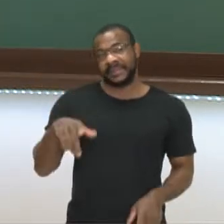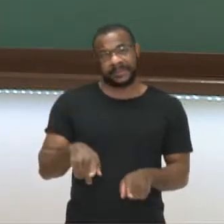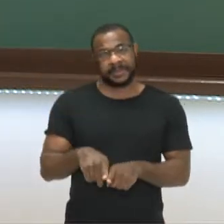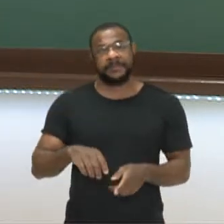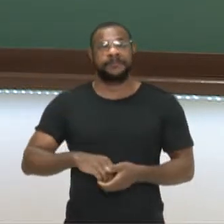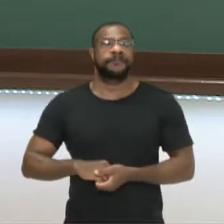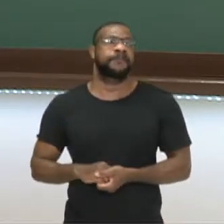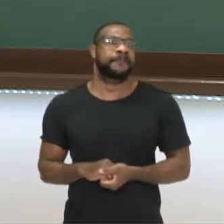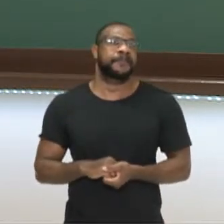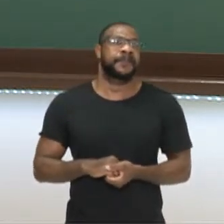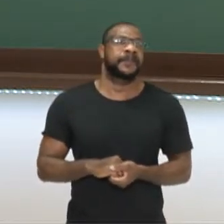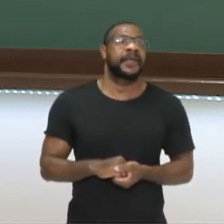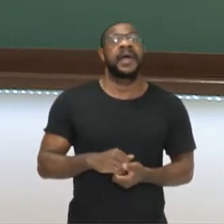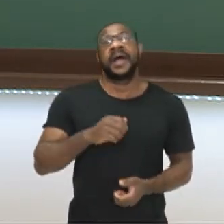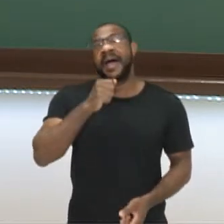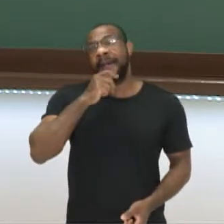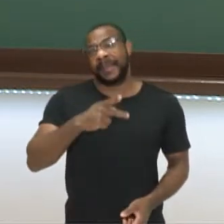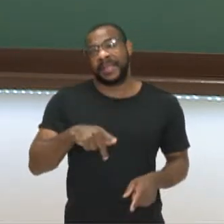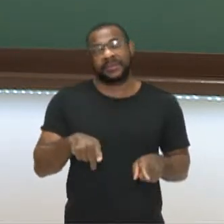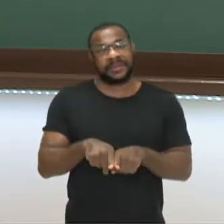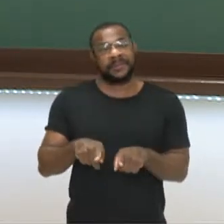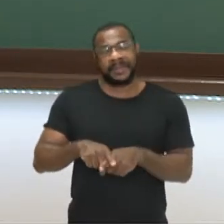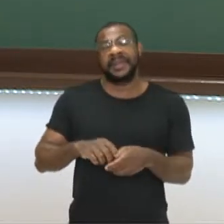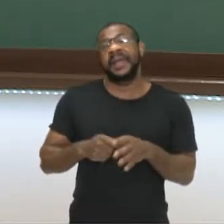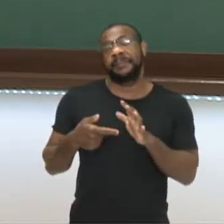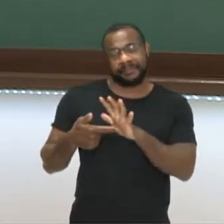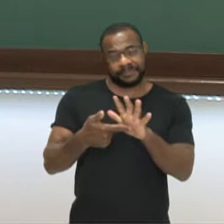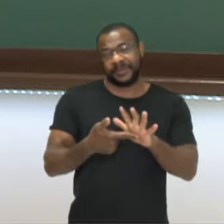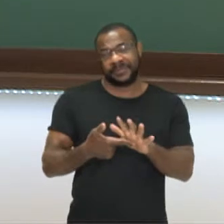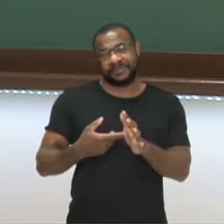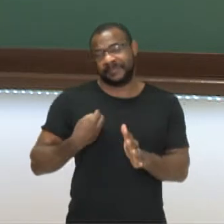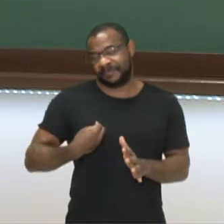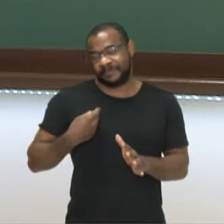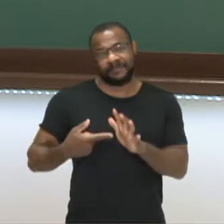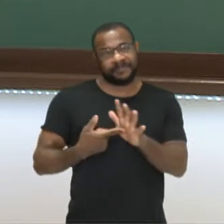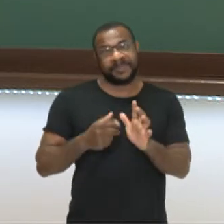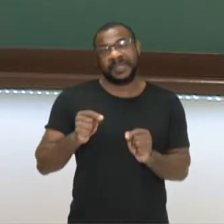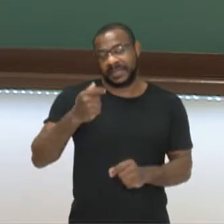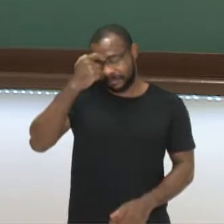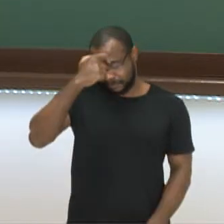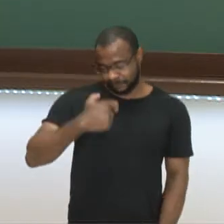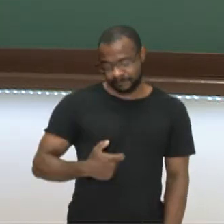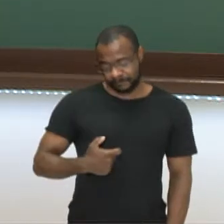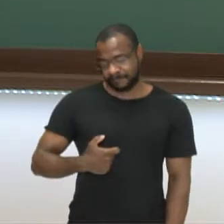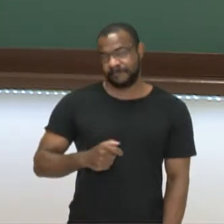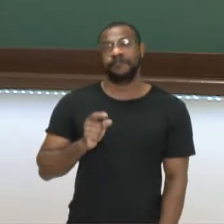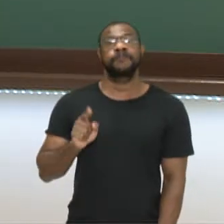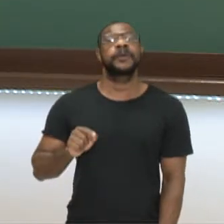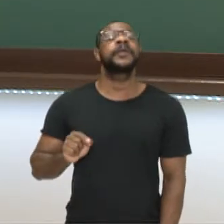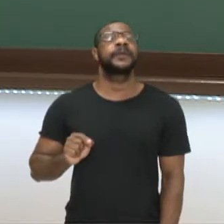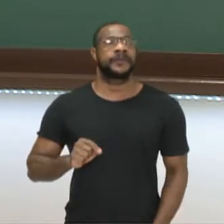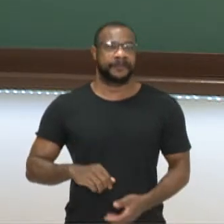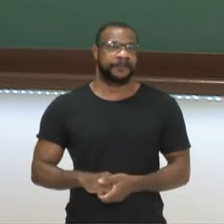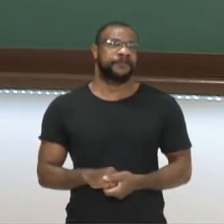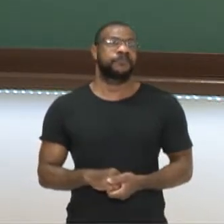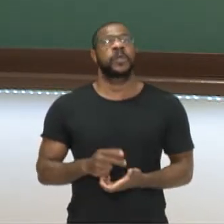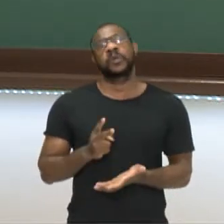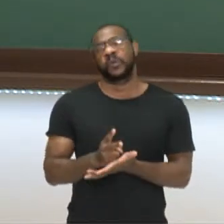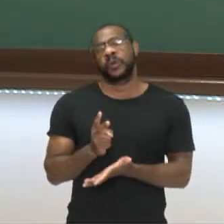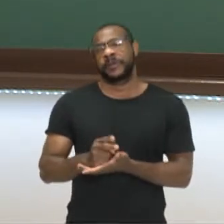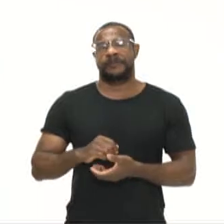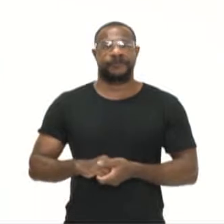os apelidos, e é mais uma forma de identificação, de entender quem nós somos.